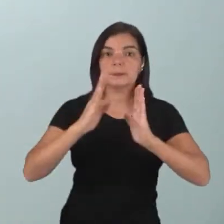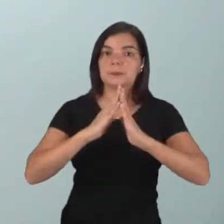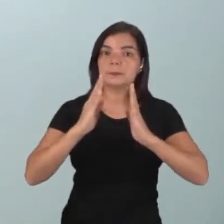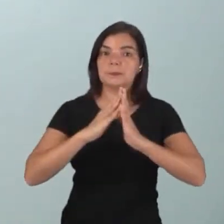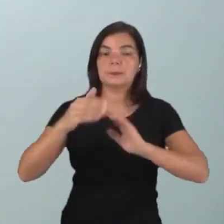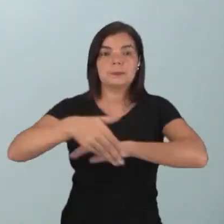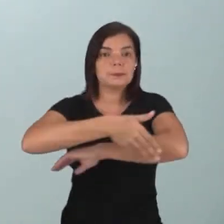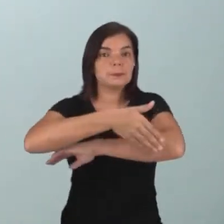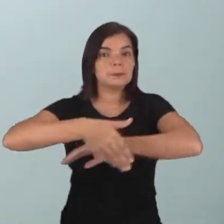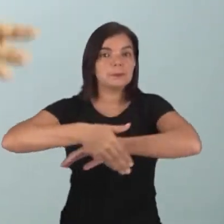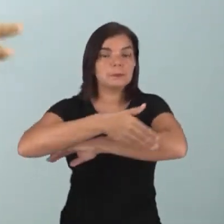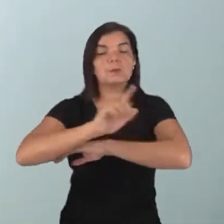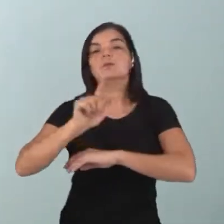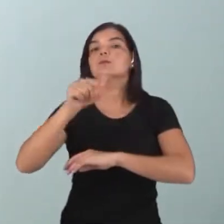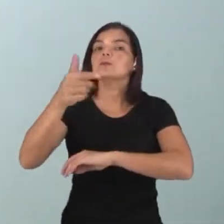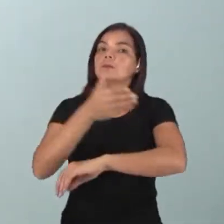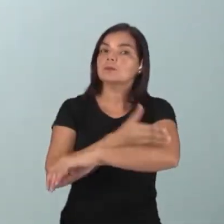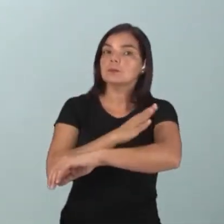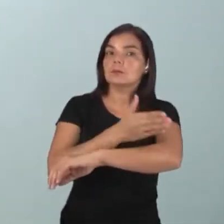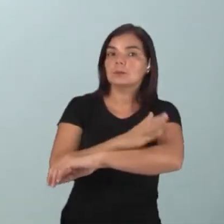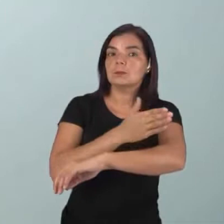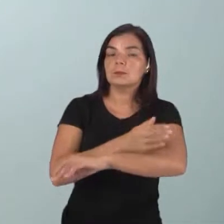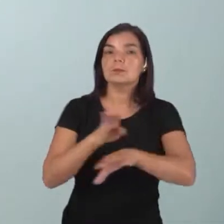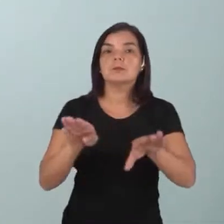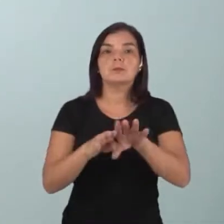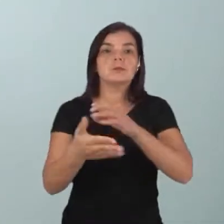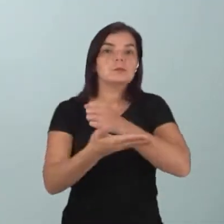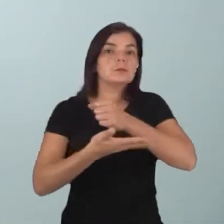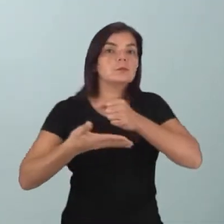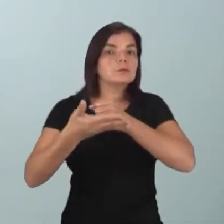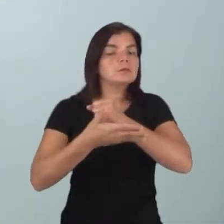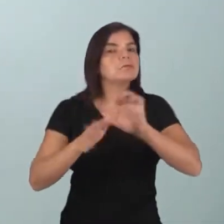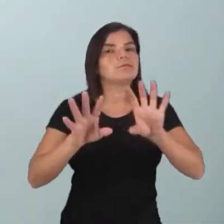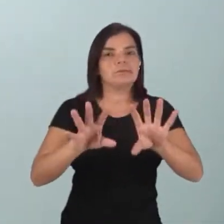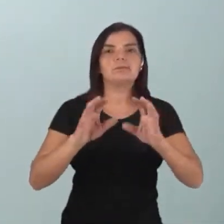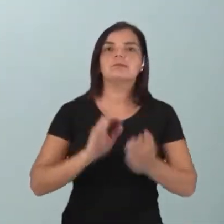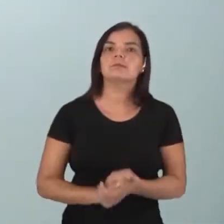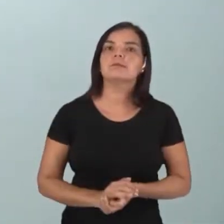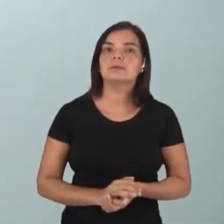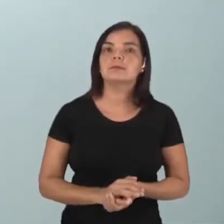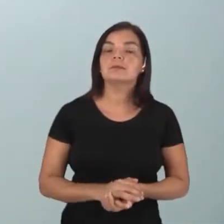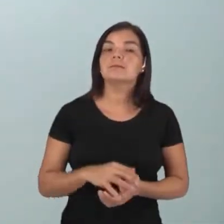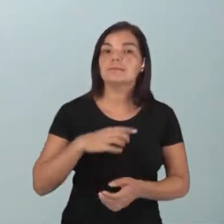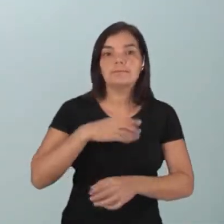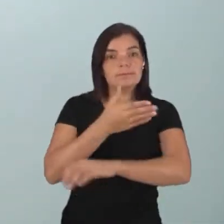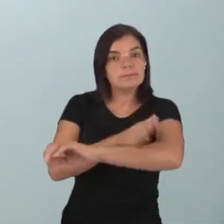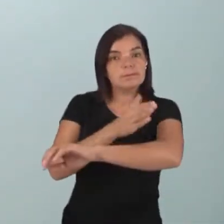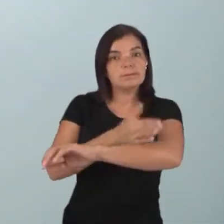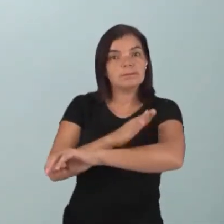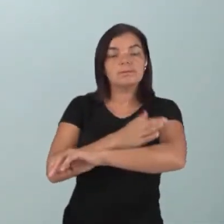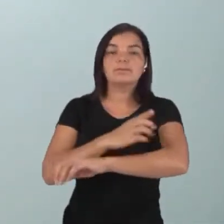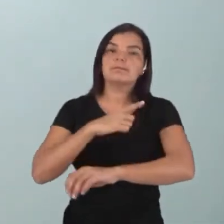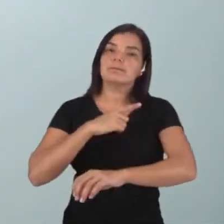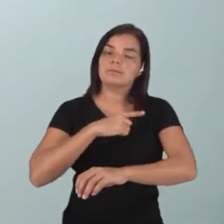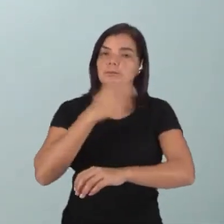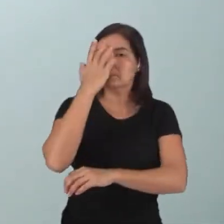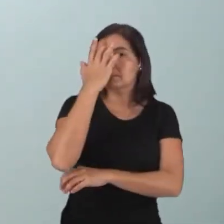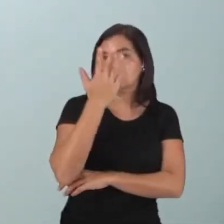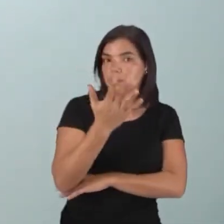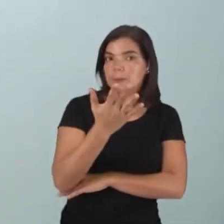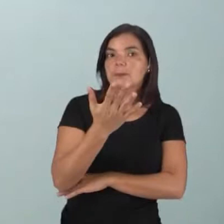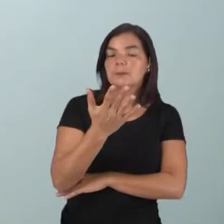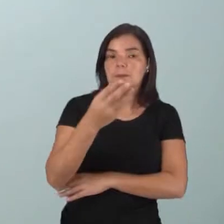ou na rua. E o treinamento funcional, a base dele é essa. Ele te treina para você ter mais